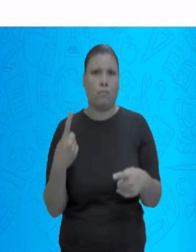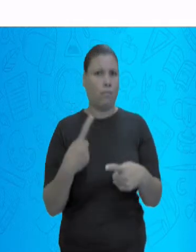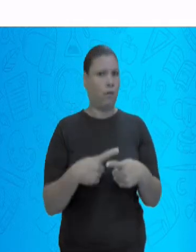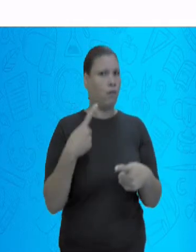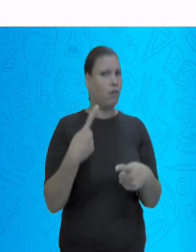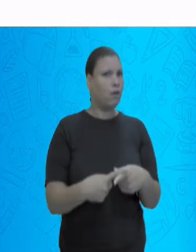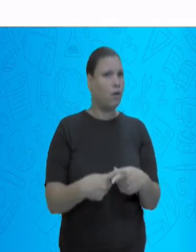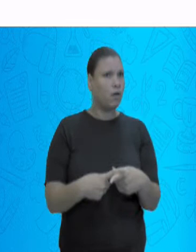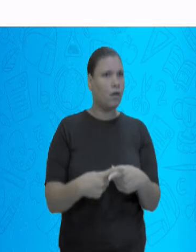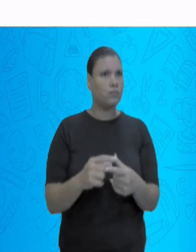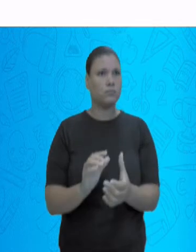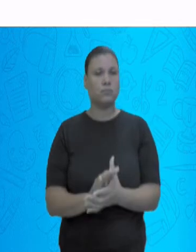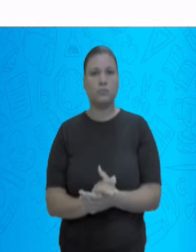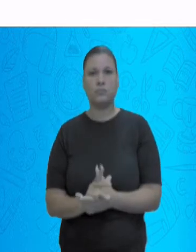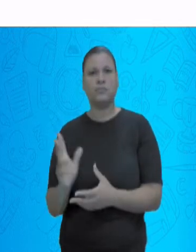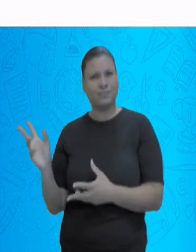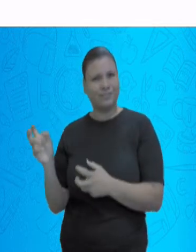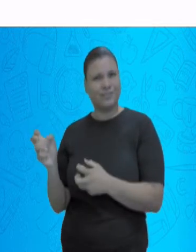me pediram.